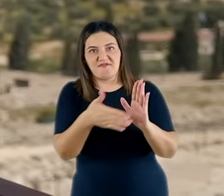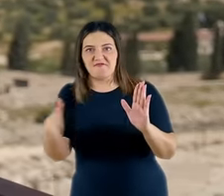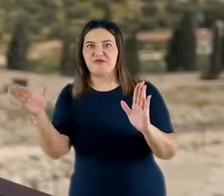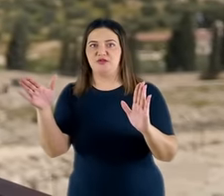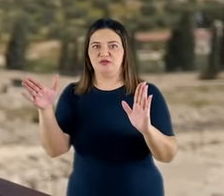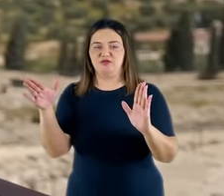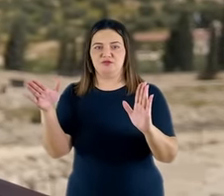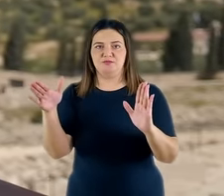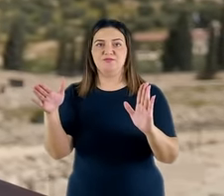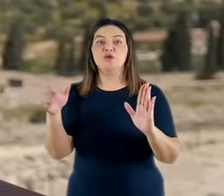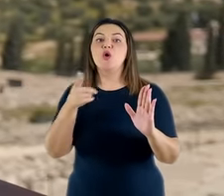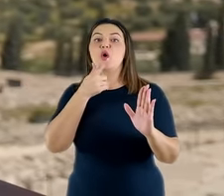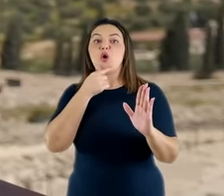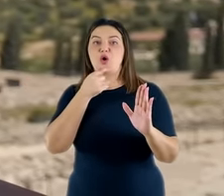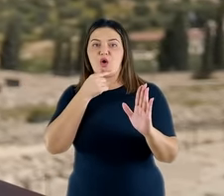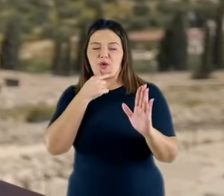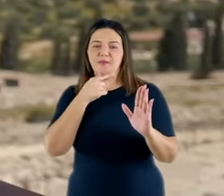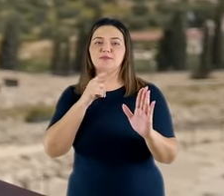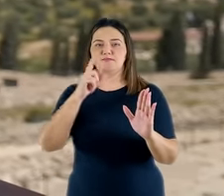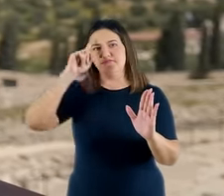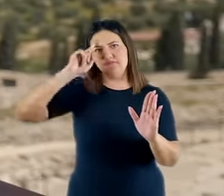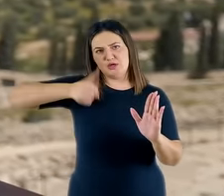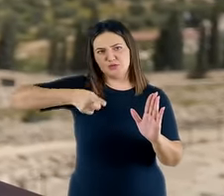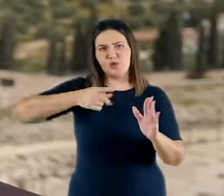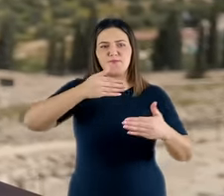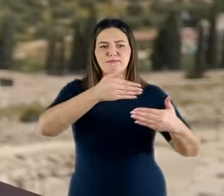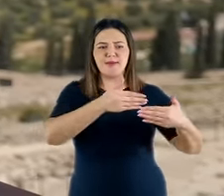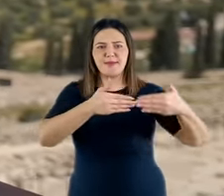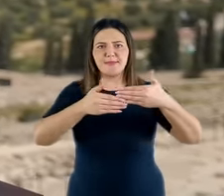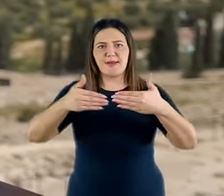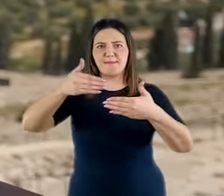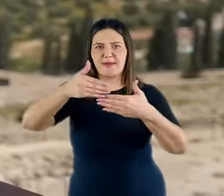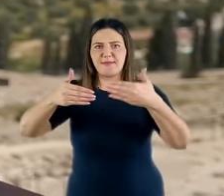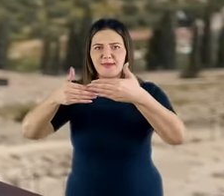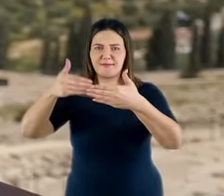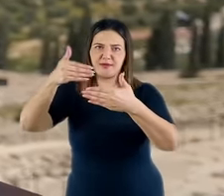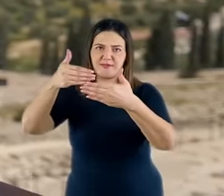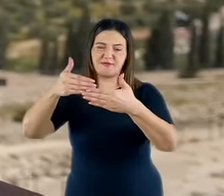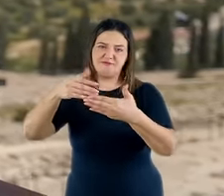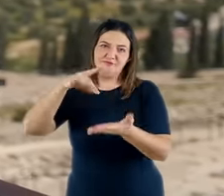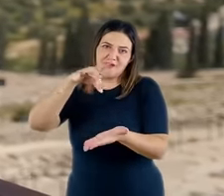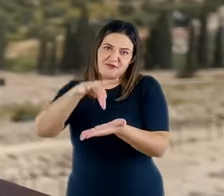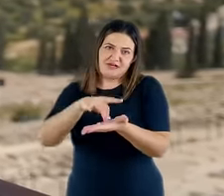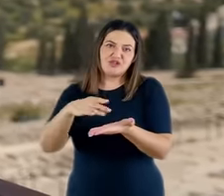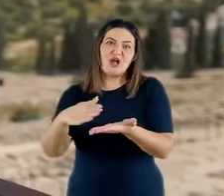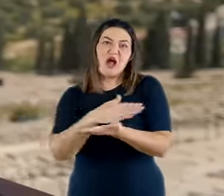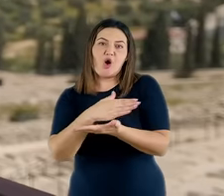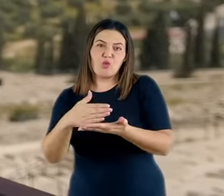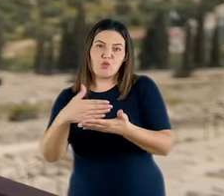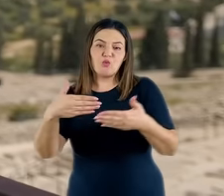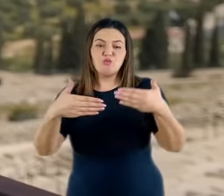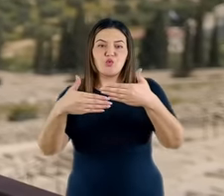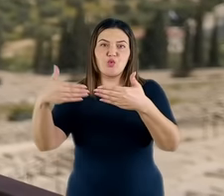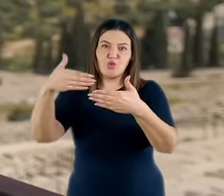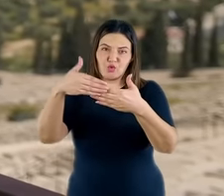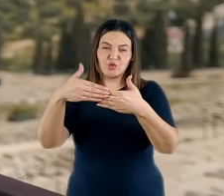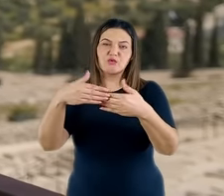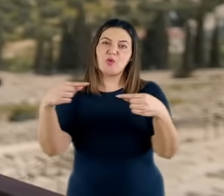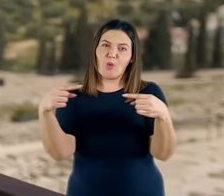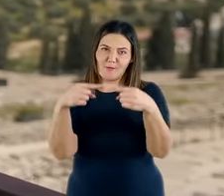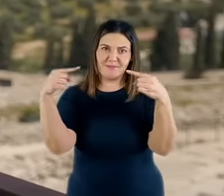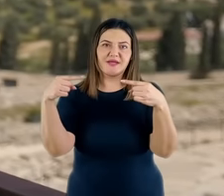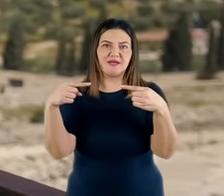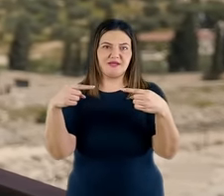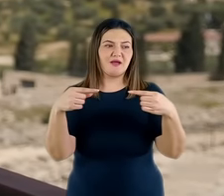cá, quando Suleimã, o Magnífico, construiu esses muros. Na verdade, alguma parte deles acaba coincidindo